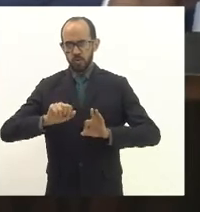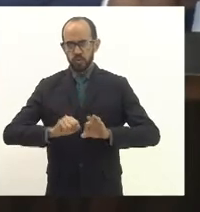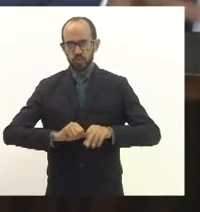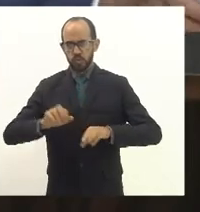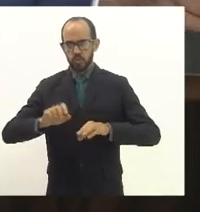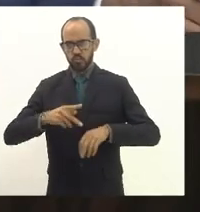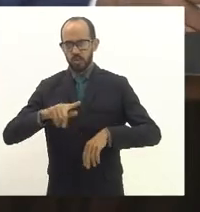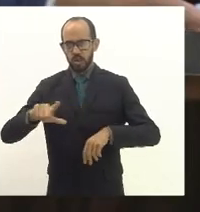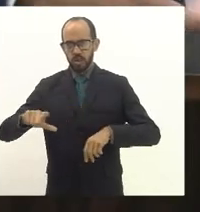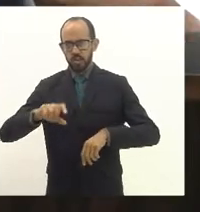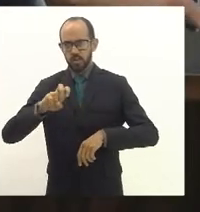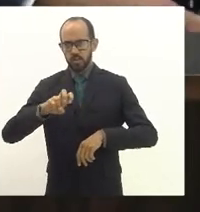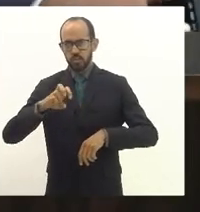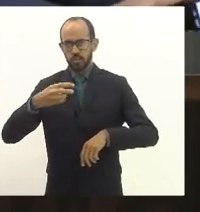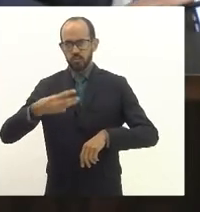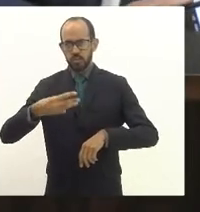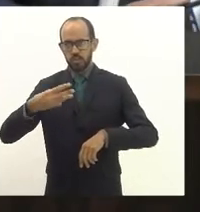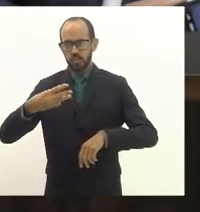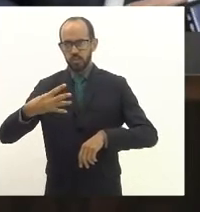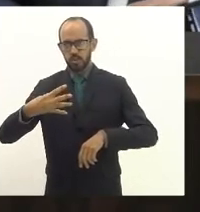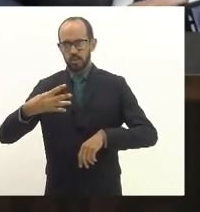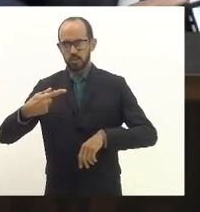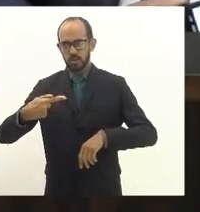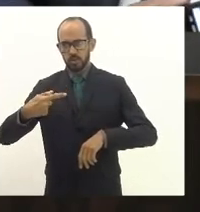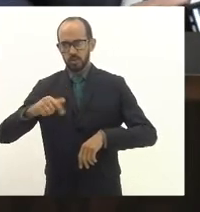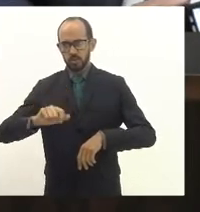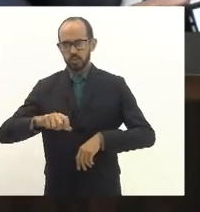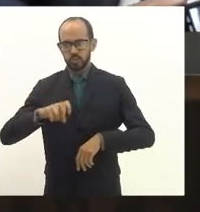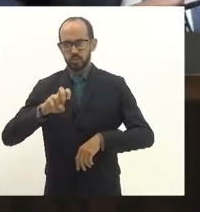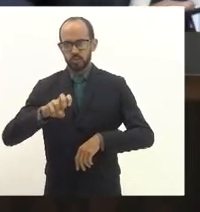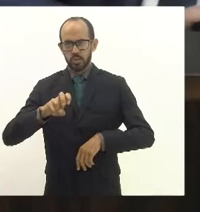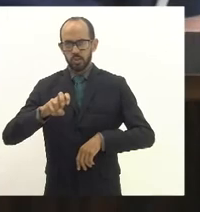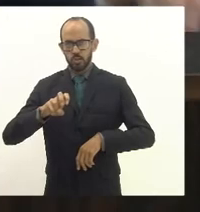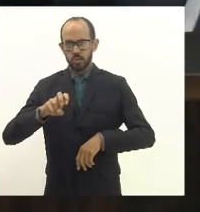de lei 5347 de 22,